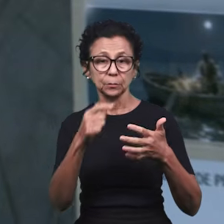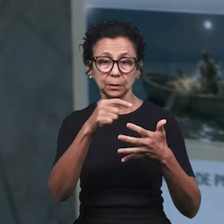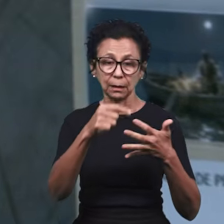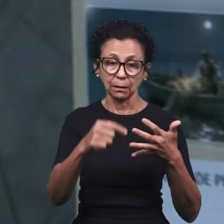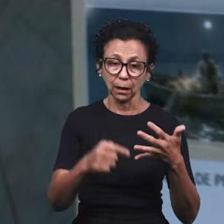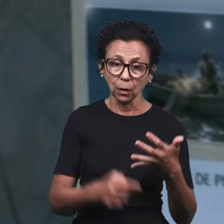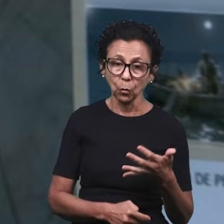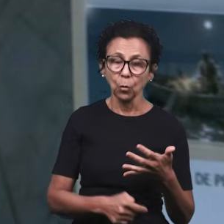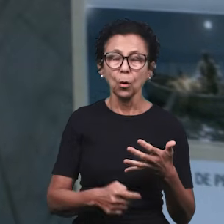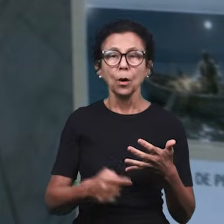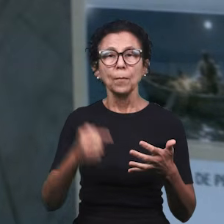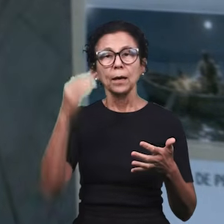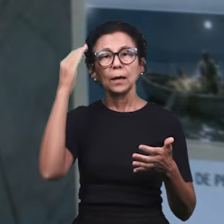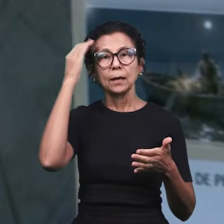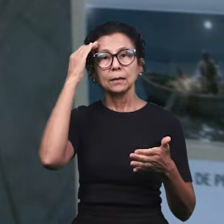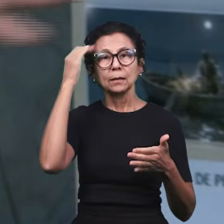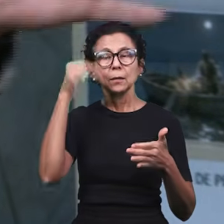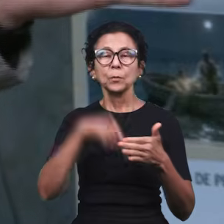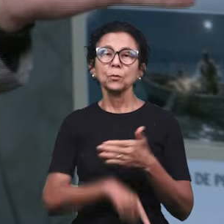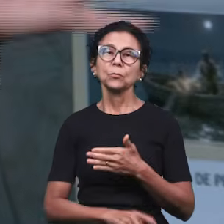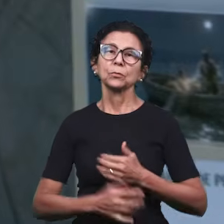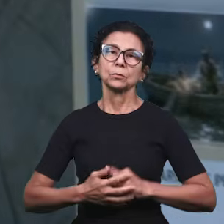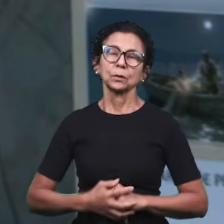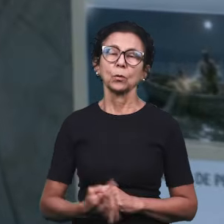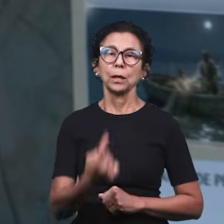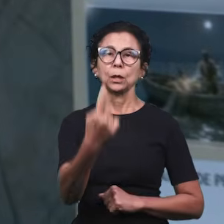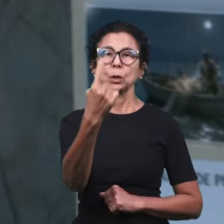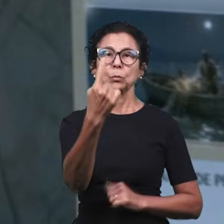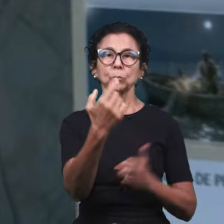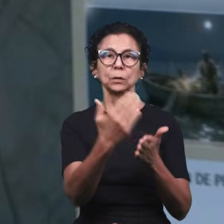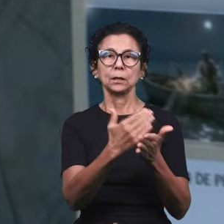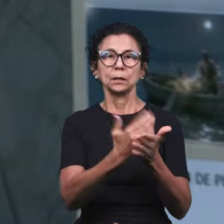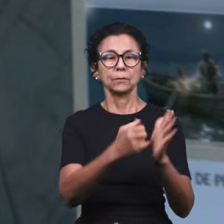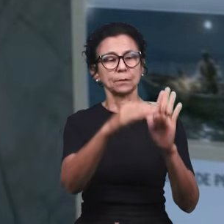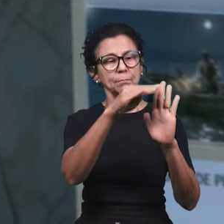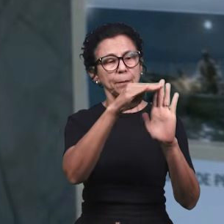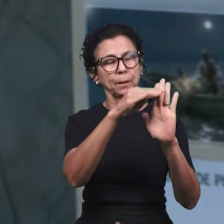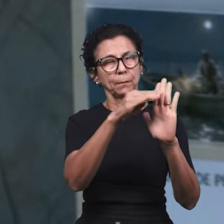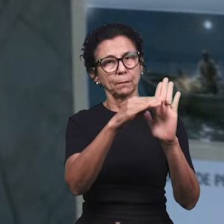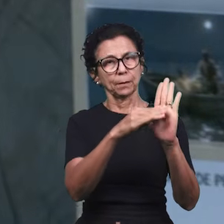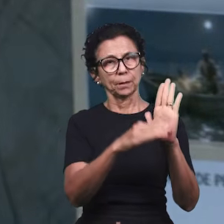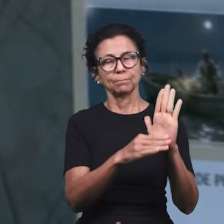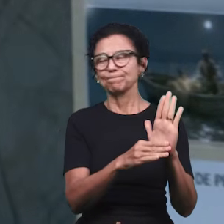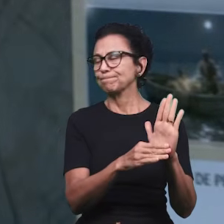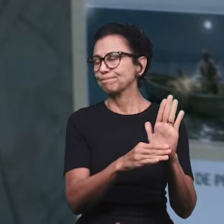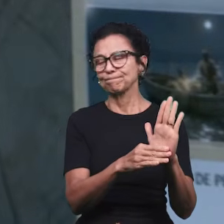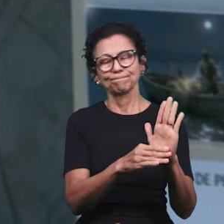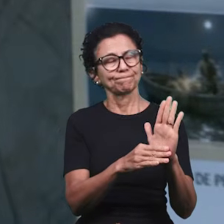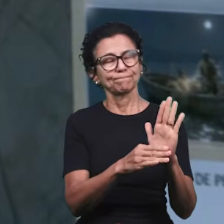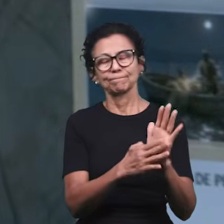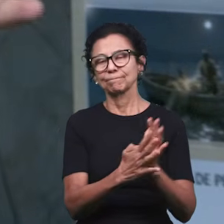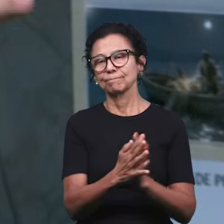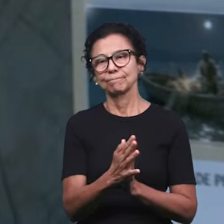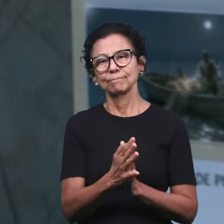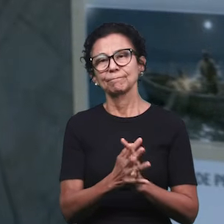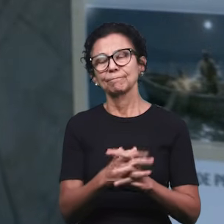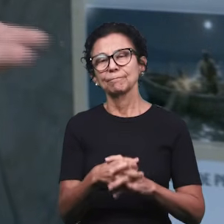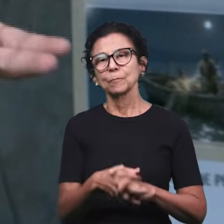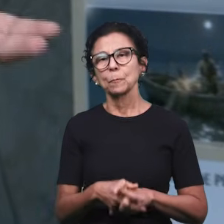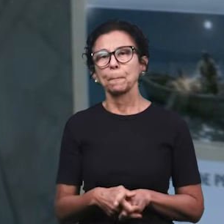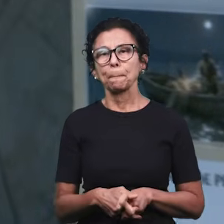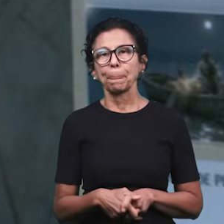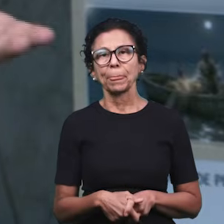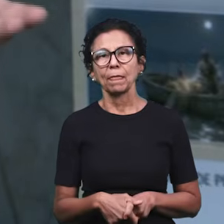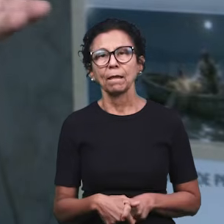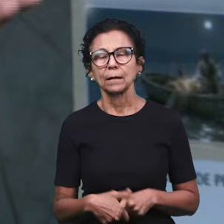pessoas que querem encontrar em um livro a sequência exata. Aliás, se em livros que relatam